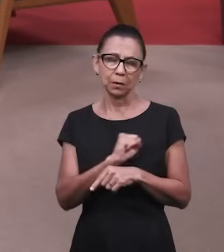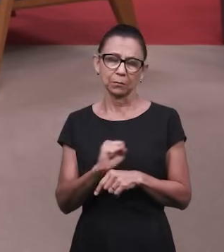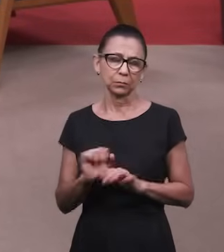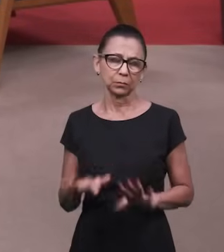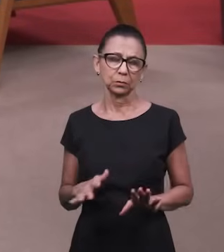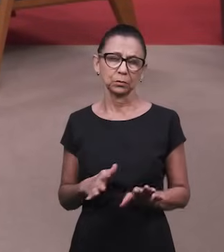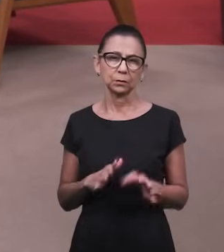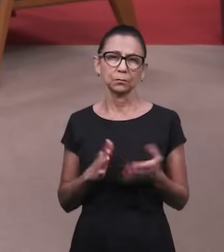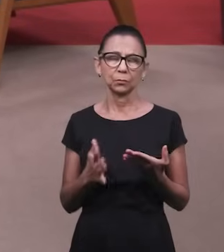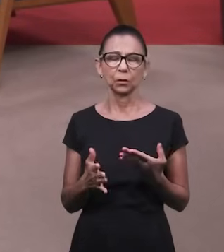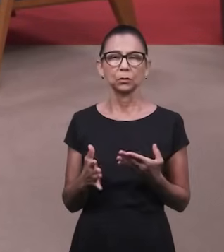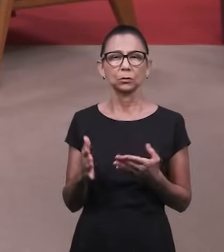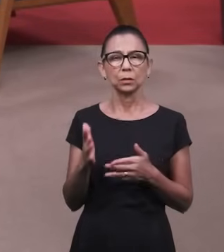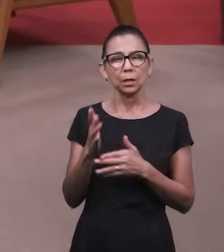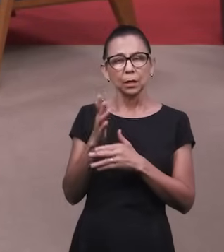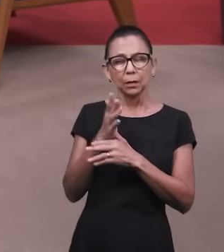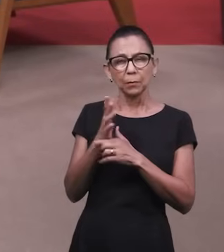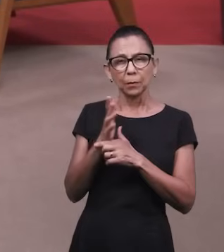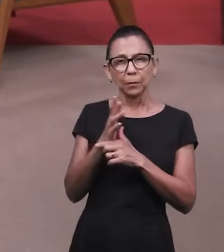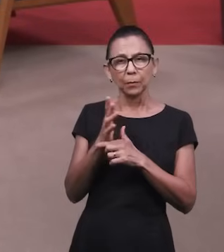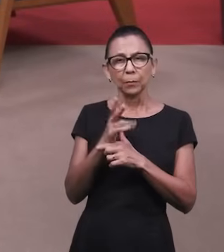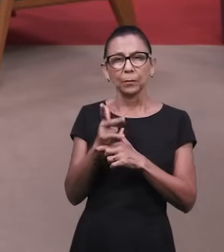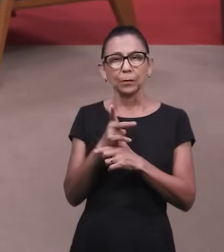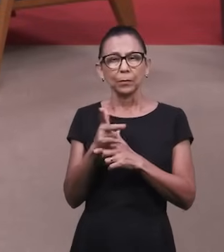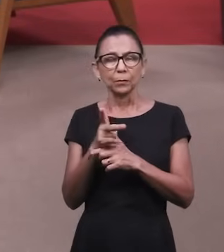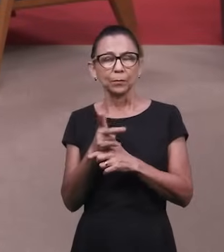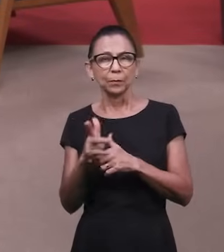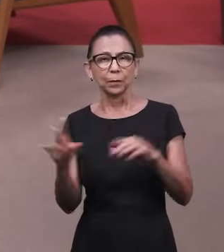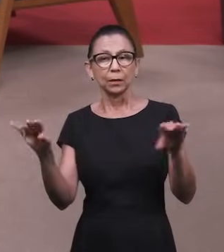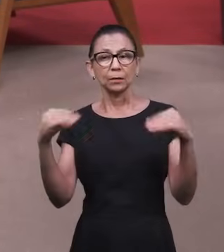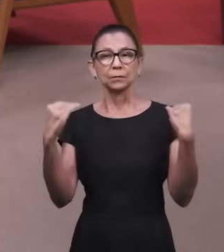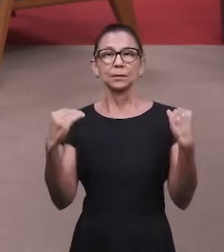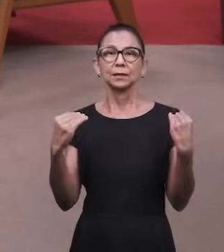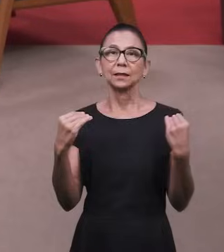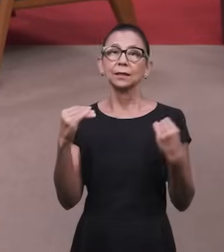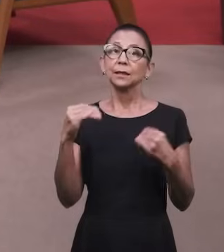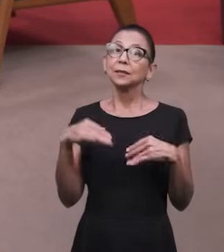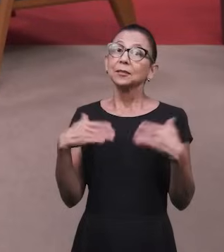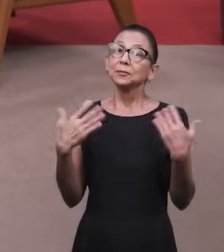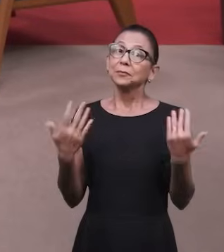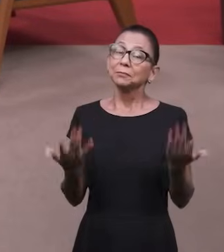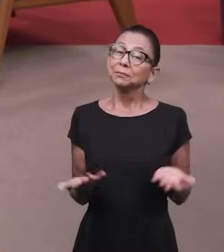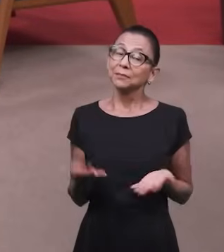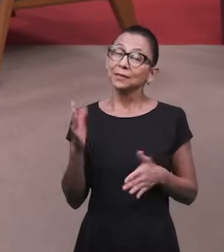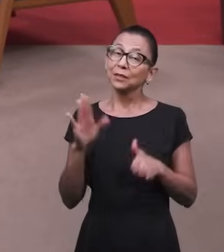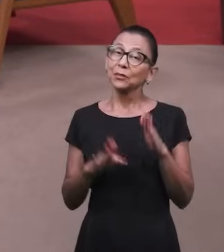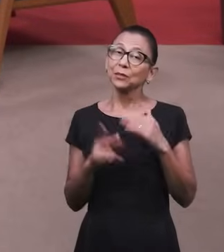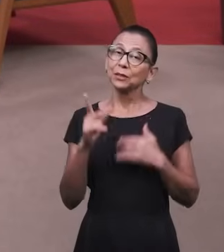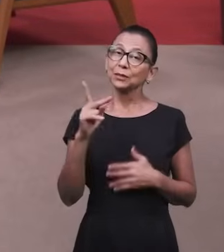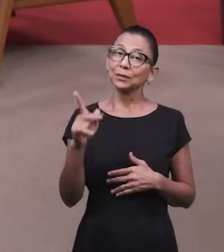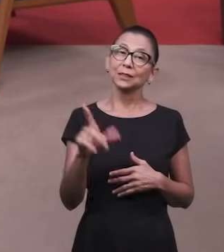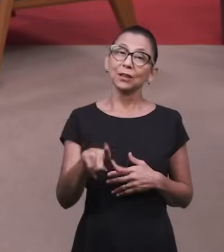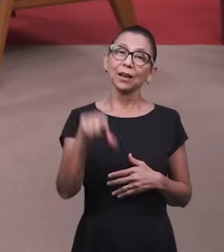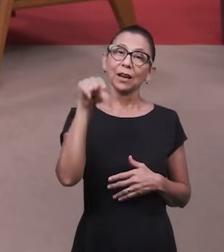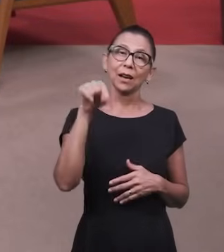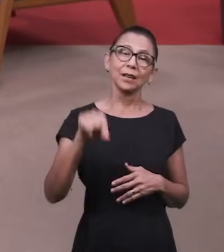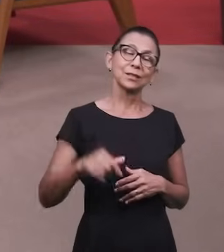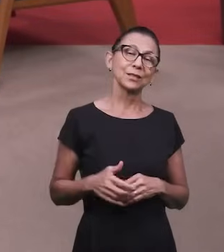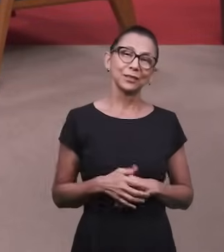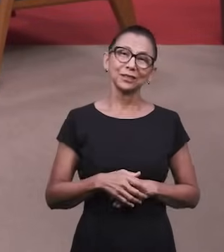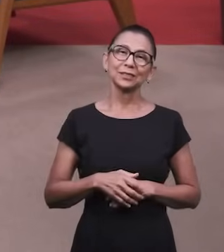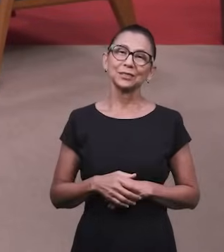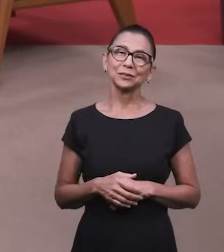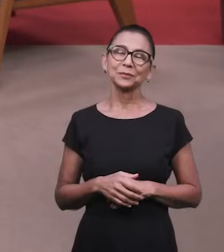enfim, mandar para a gente e quem sabe não será o seu vídeo que vai aparecer na próxima edição do